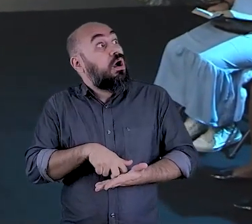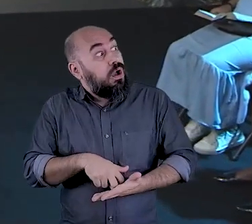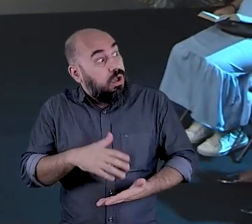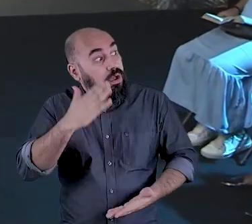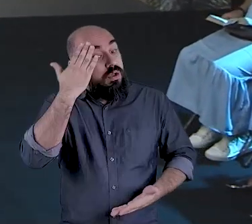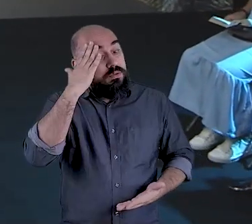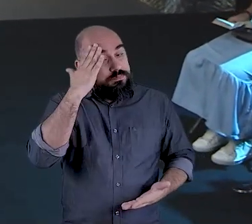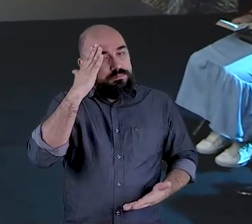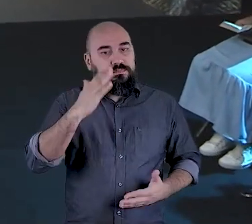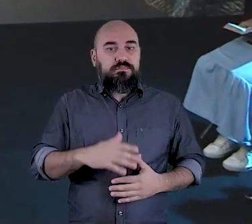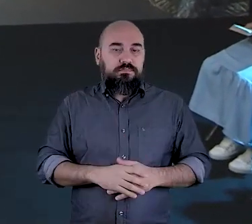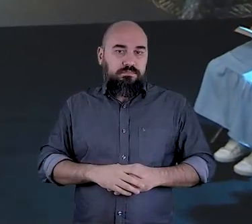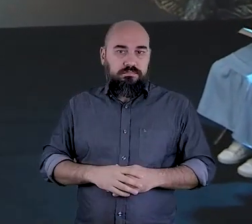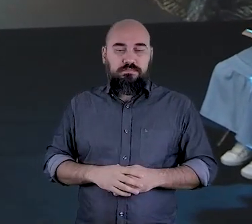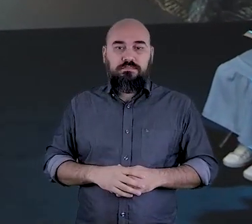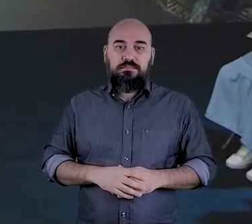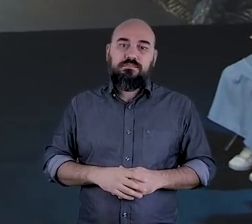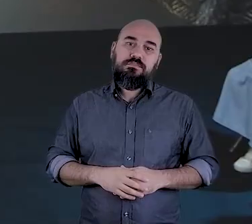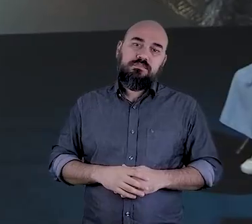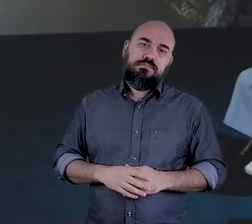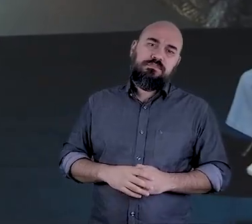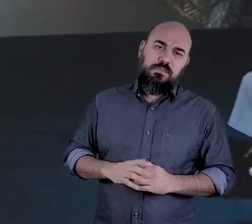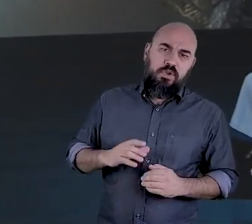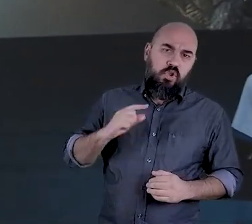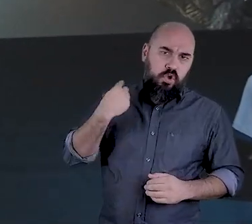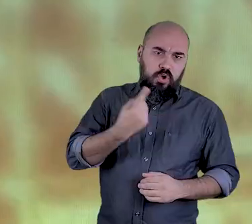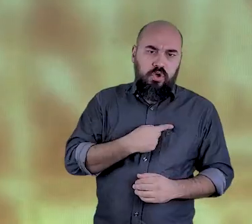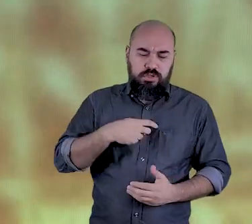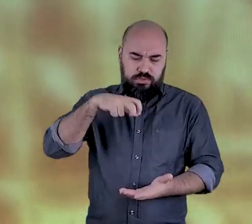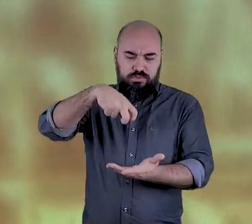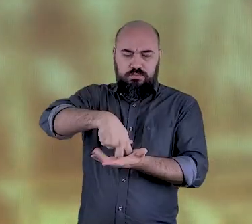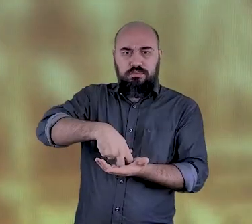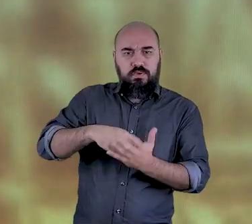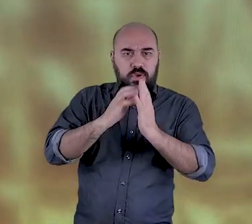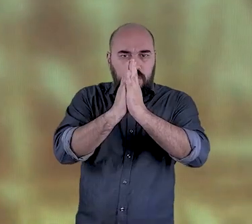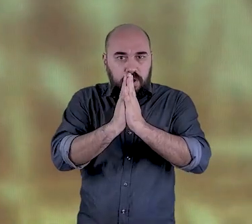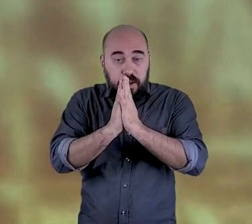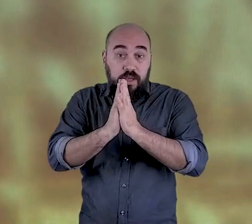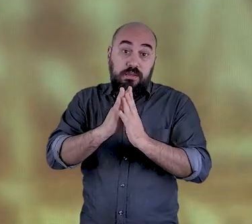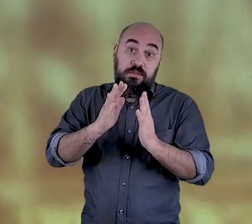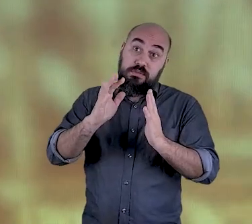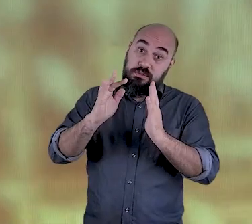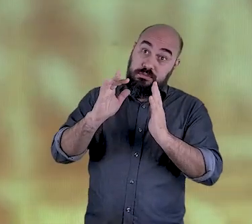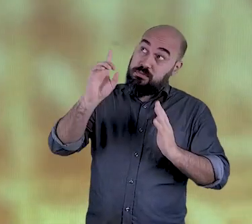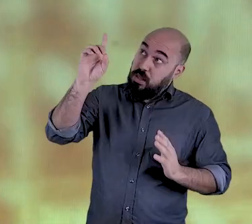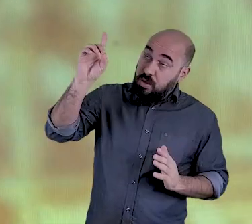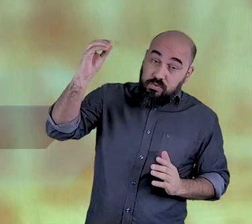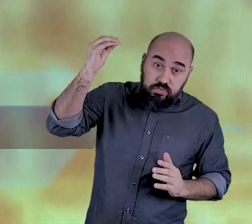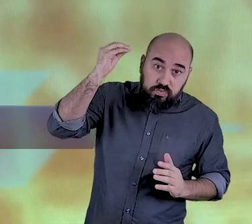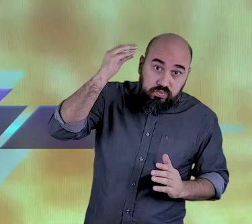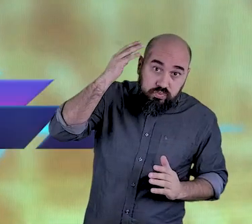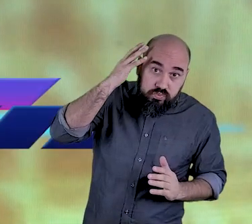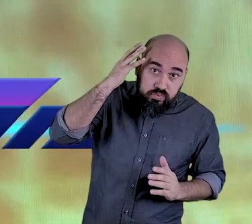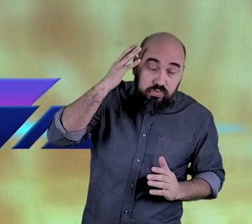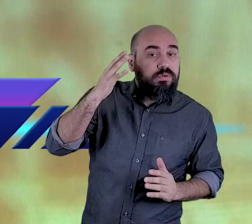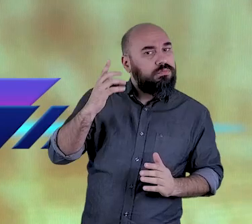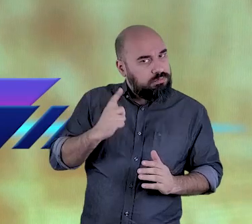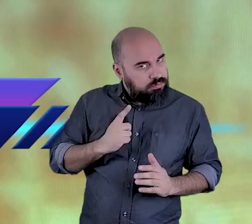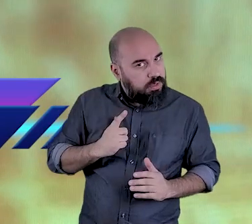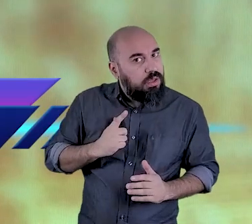orar Deus sussurra em nossos ouvidos como ele fez com Daniel você filha